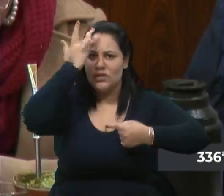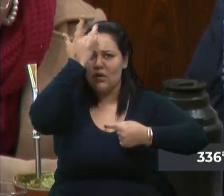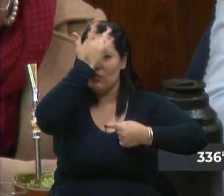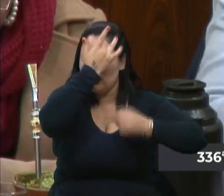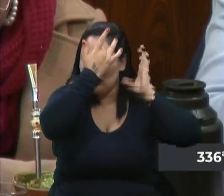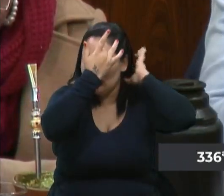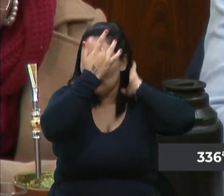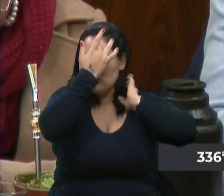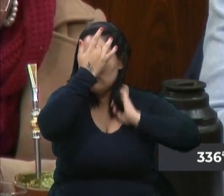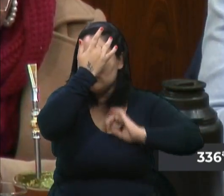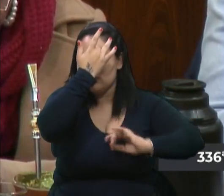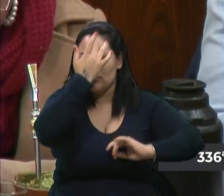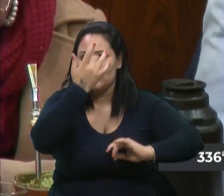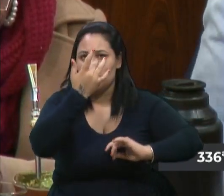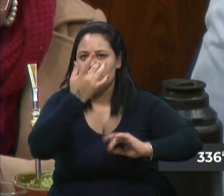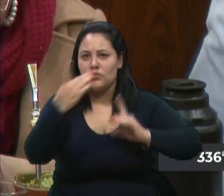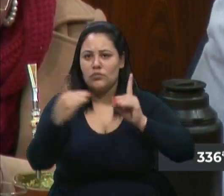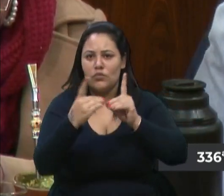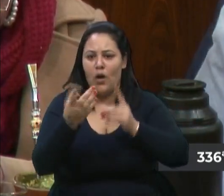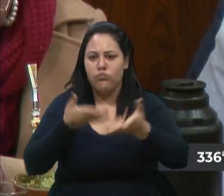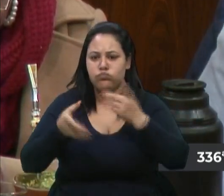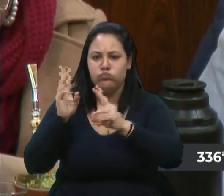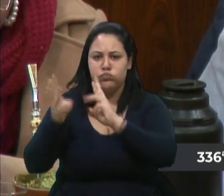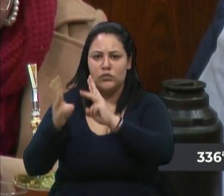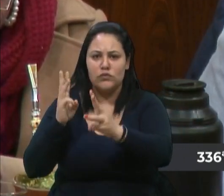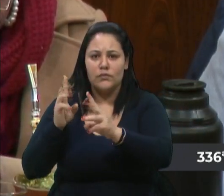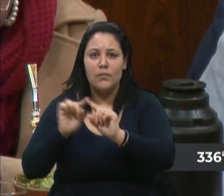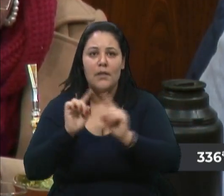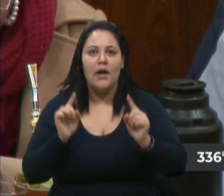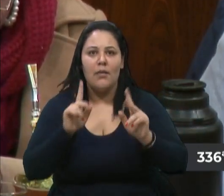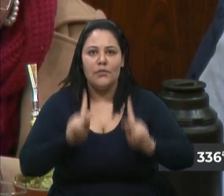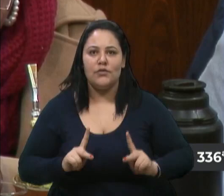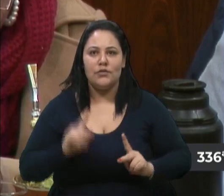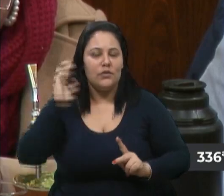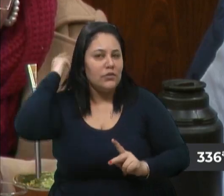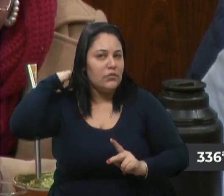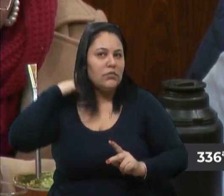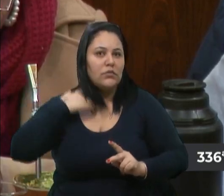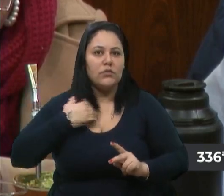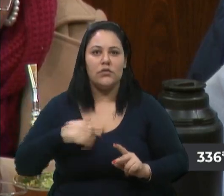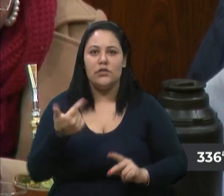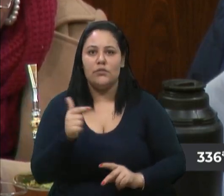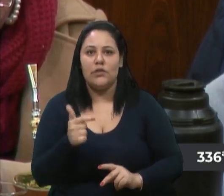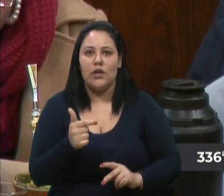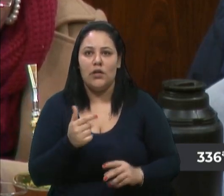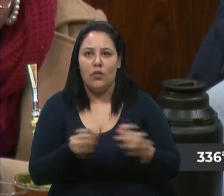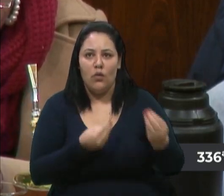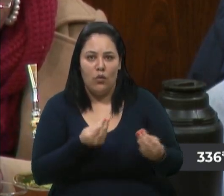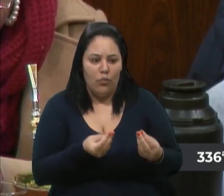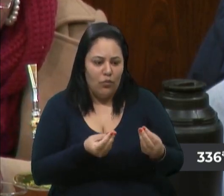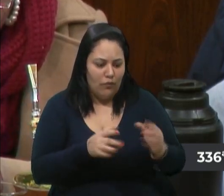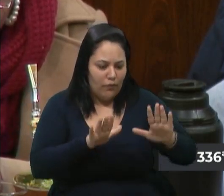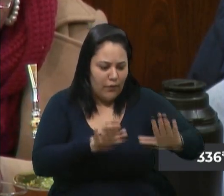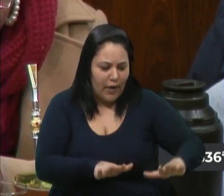o consultório móvel, mas as pessoas que não têm onde ficar na nossa cidade, não têm um